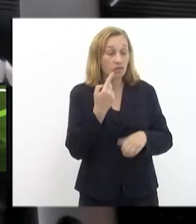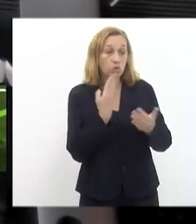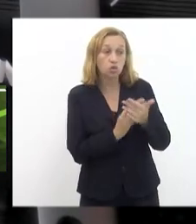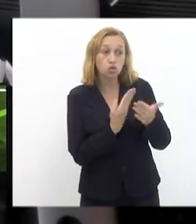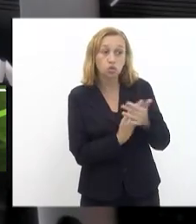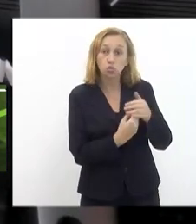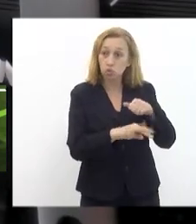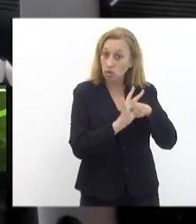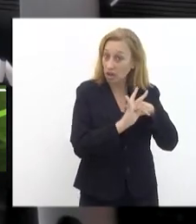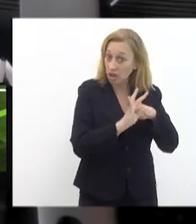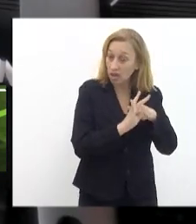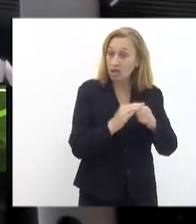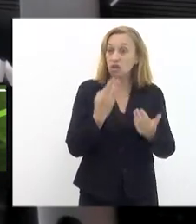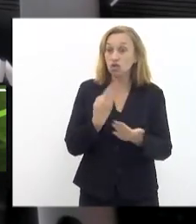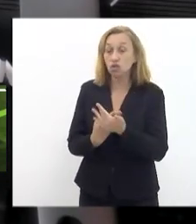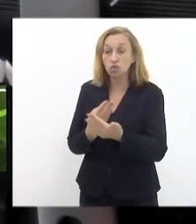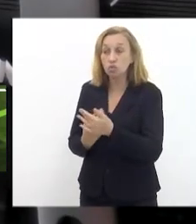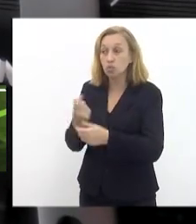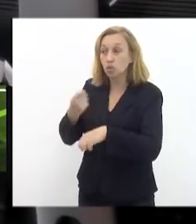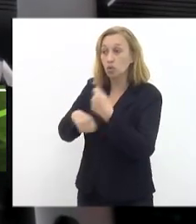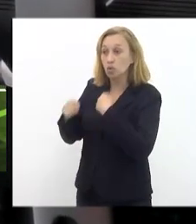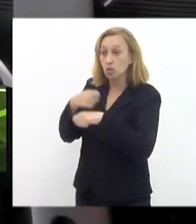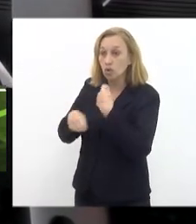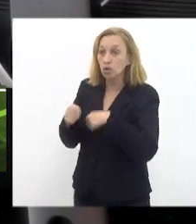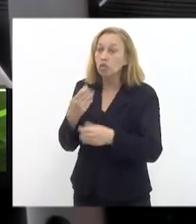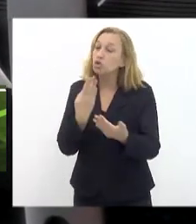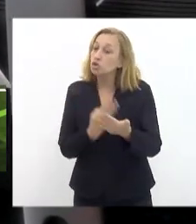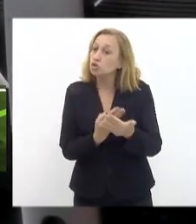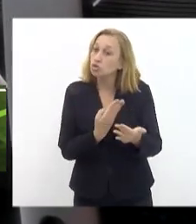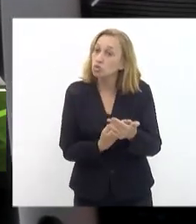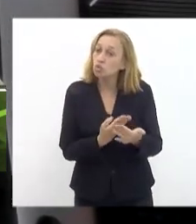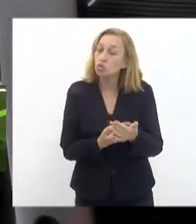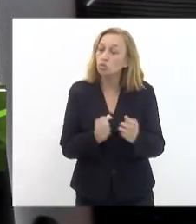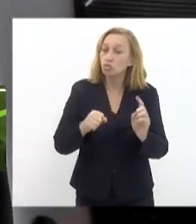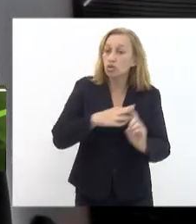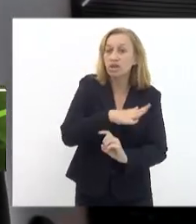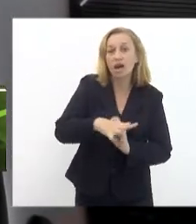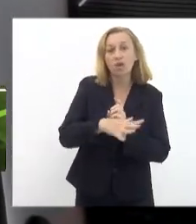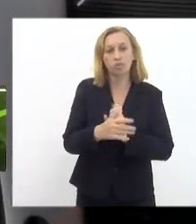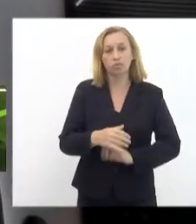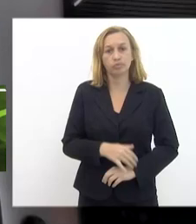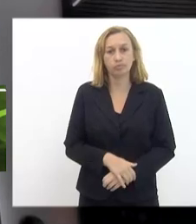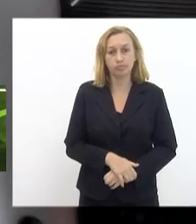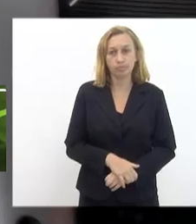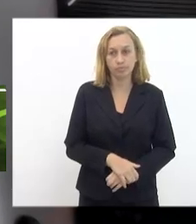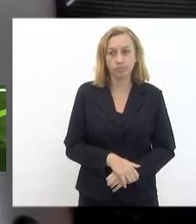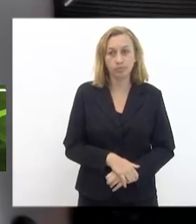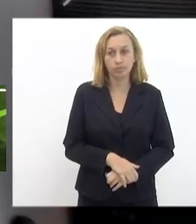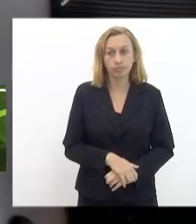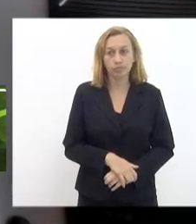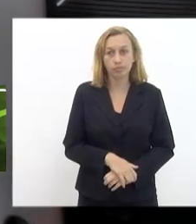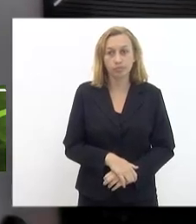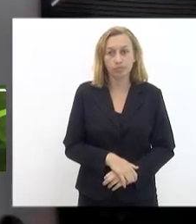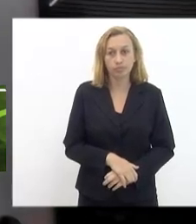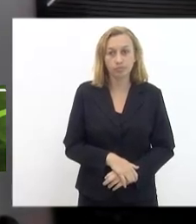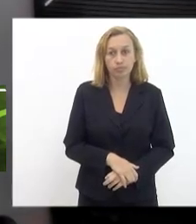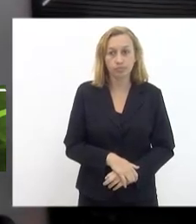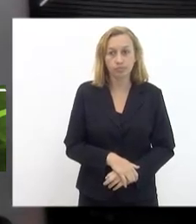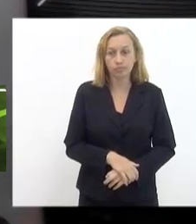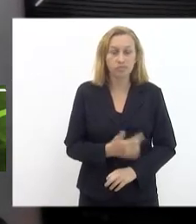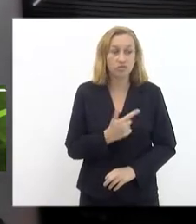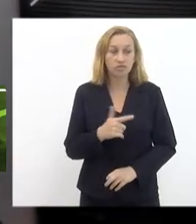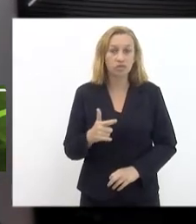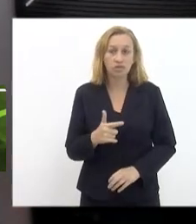tem que ter viabilidade econômica e acima de tudo tem que ser viabilidade social e se não existe se não